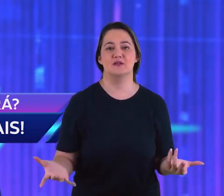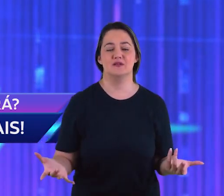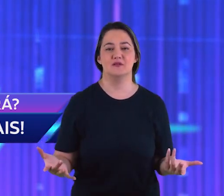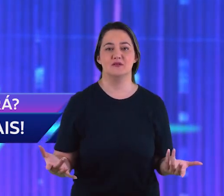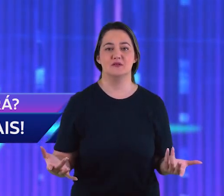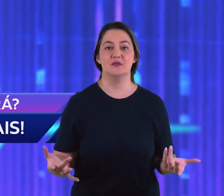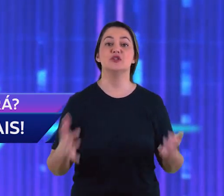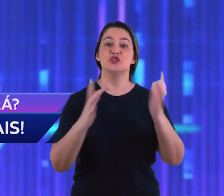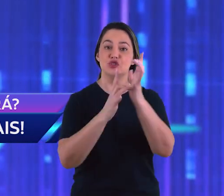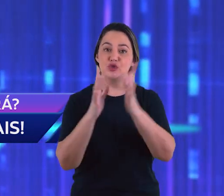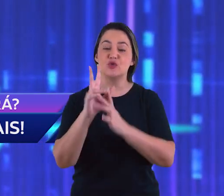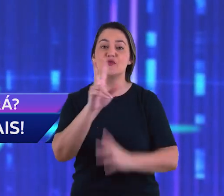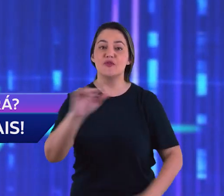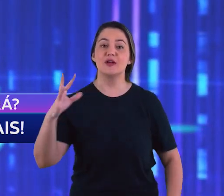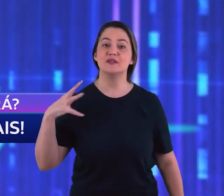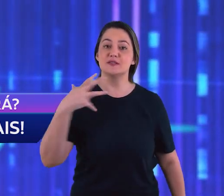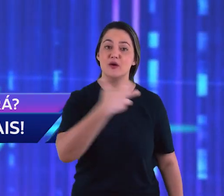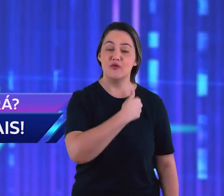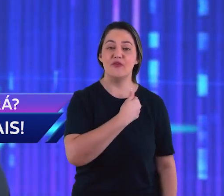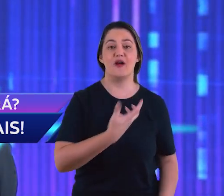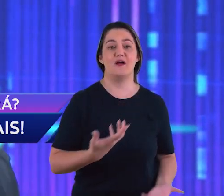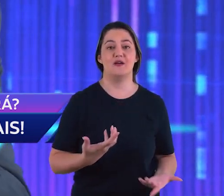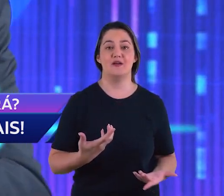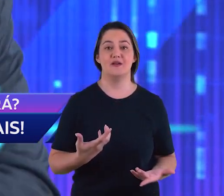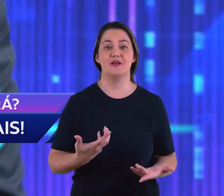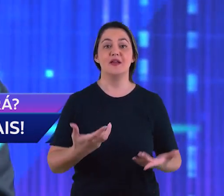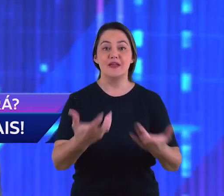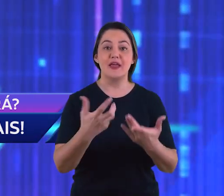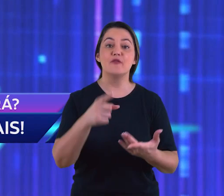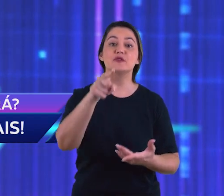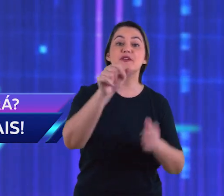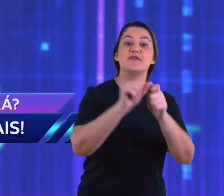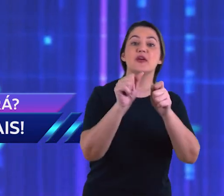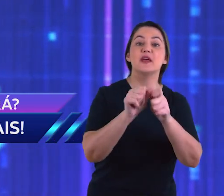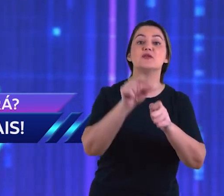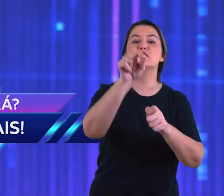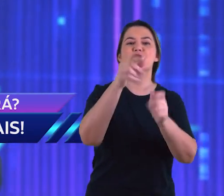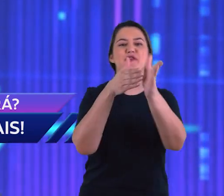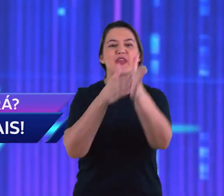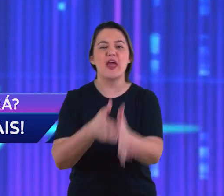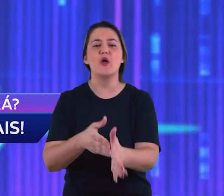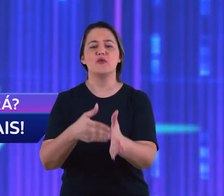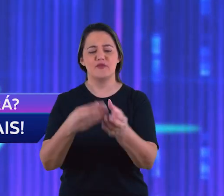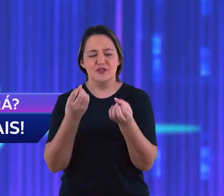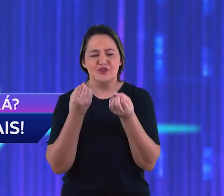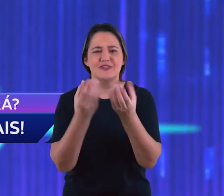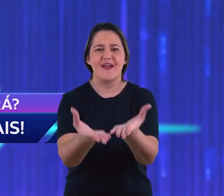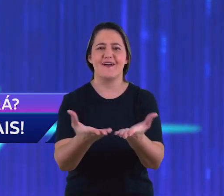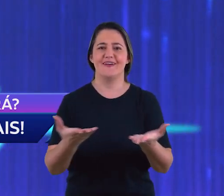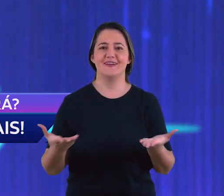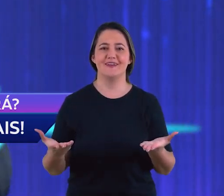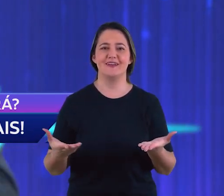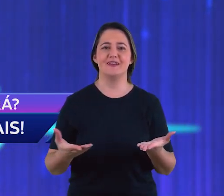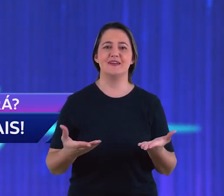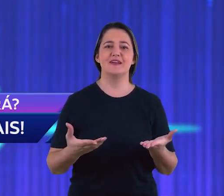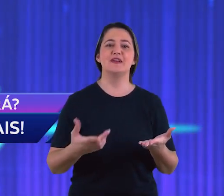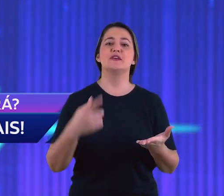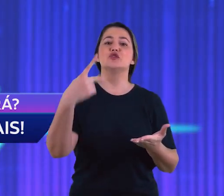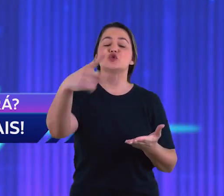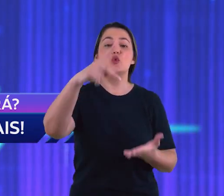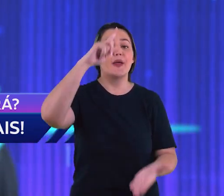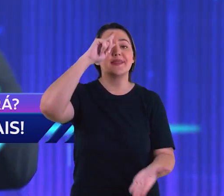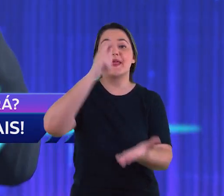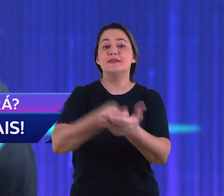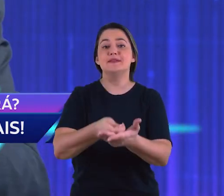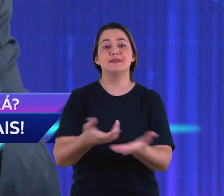Jesus vai nos salvar, e Ele vai retribuir as nossas obras, Ele vai retribuir quem você é, Ele vai retribuir aquilo que você faz,